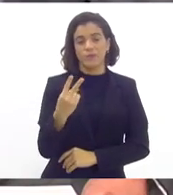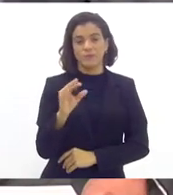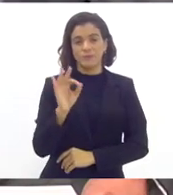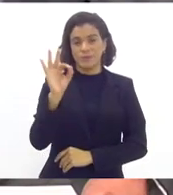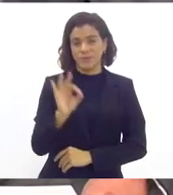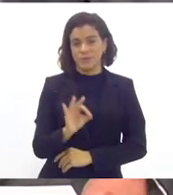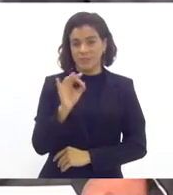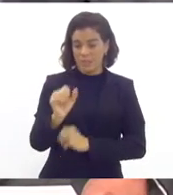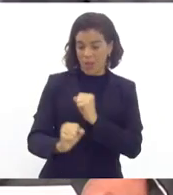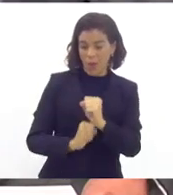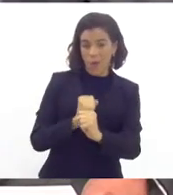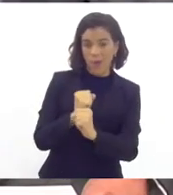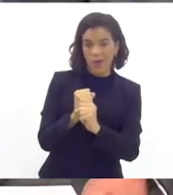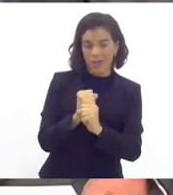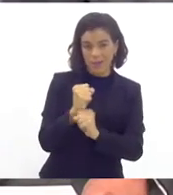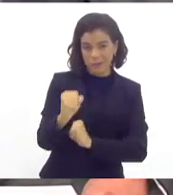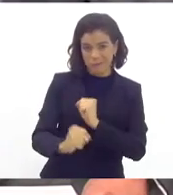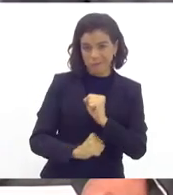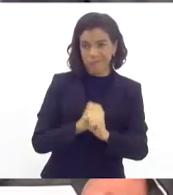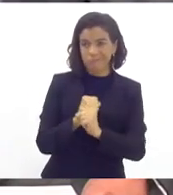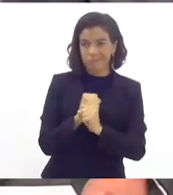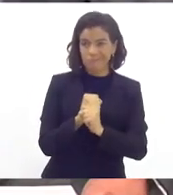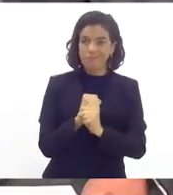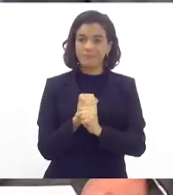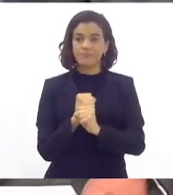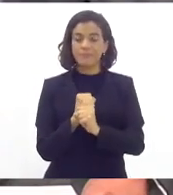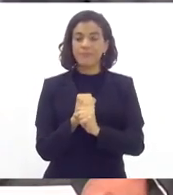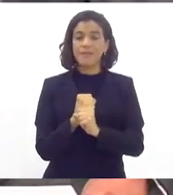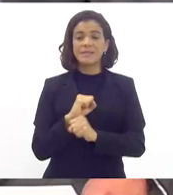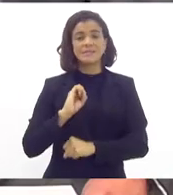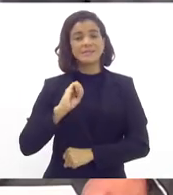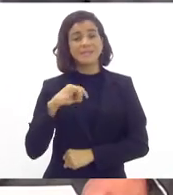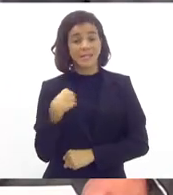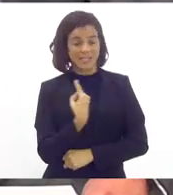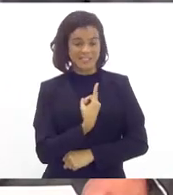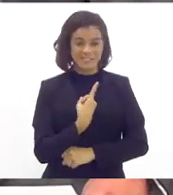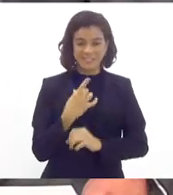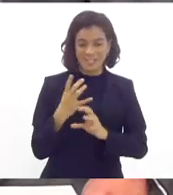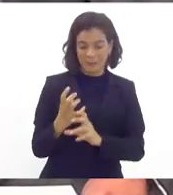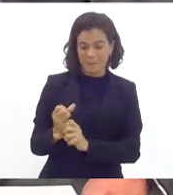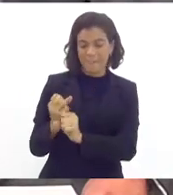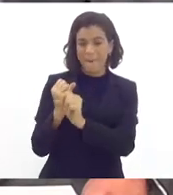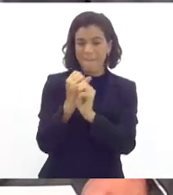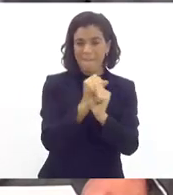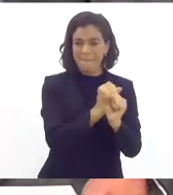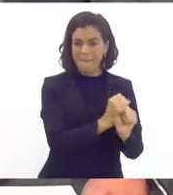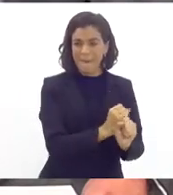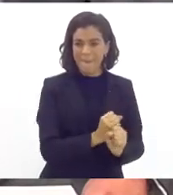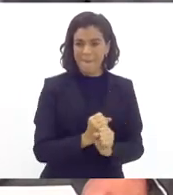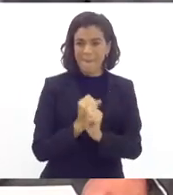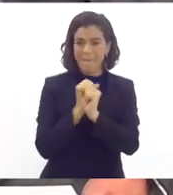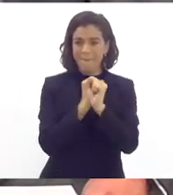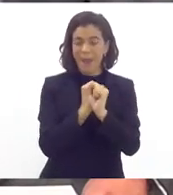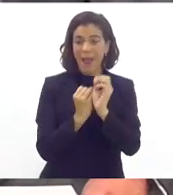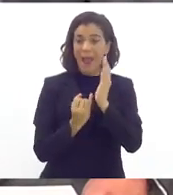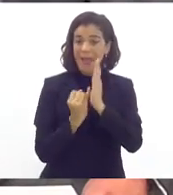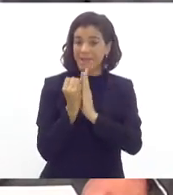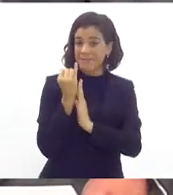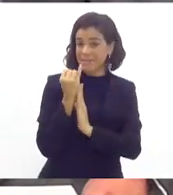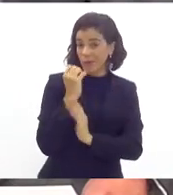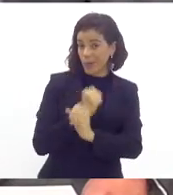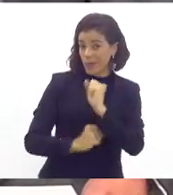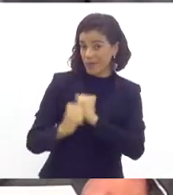5,2% ao ano de juro real. Se a gente somar, por exemplo, a inflação do ano passado,